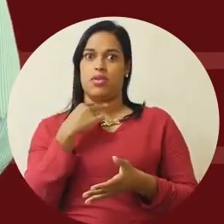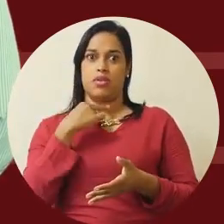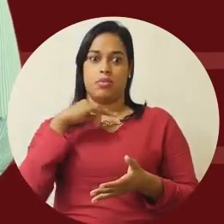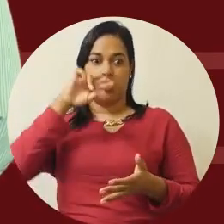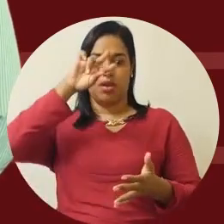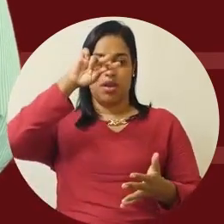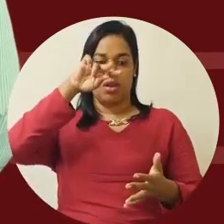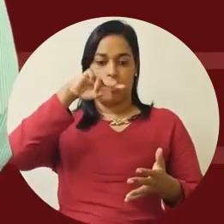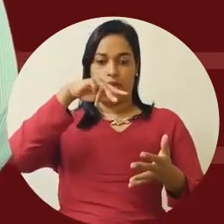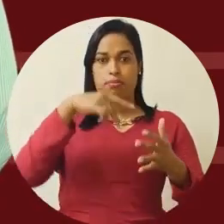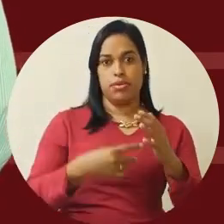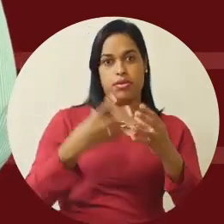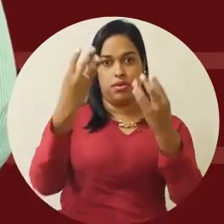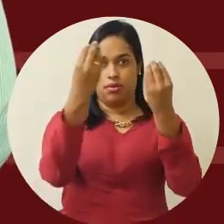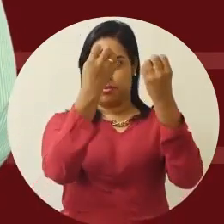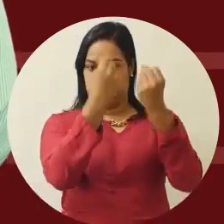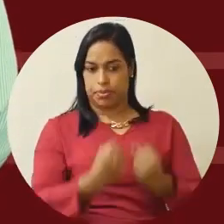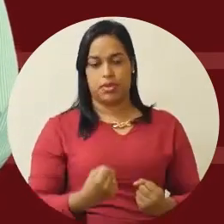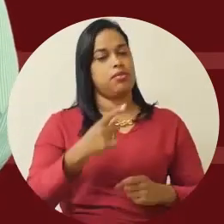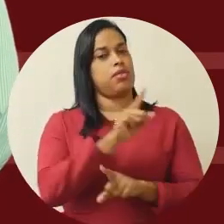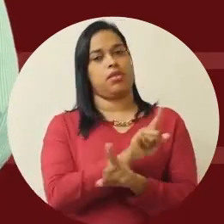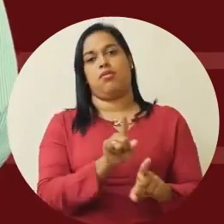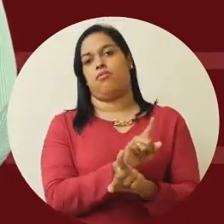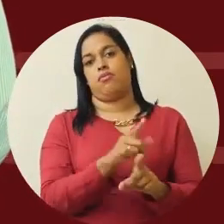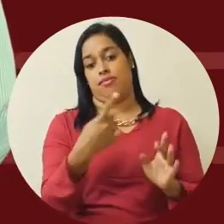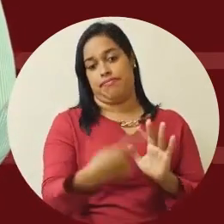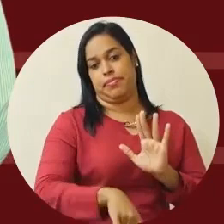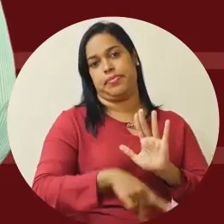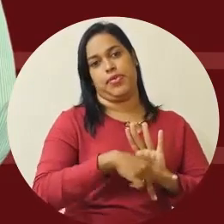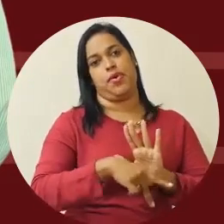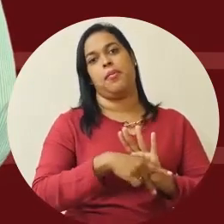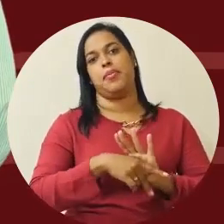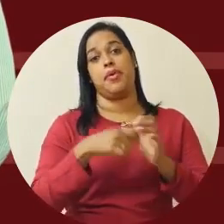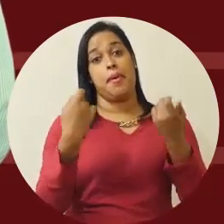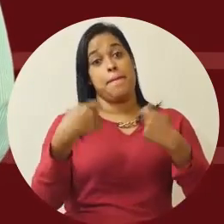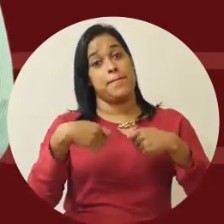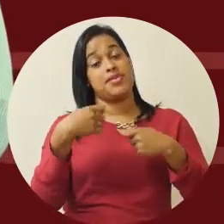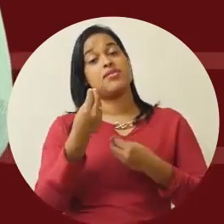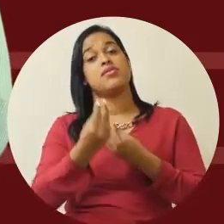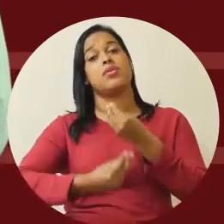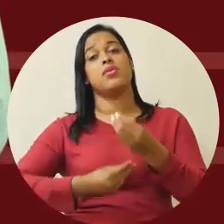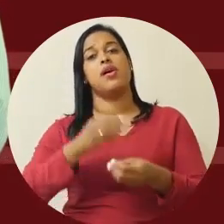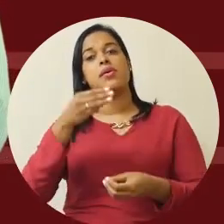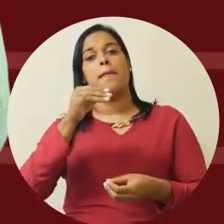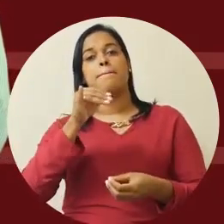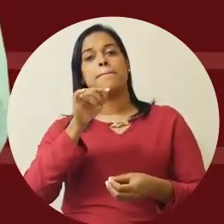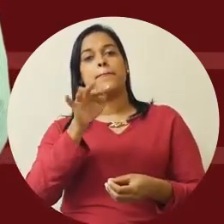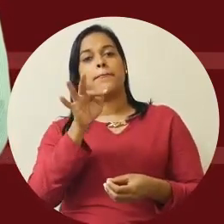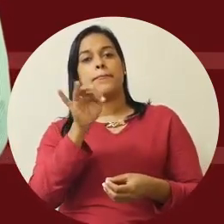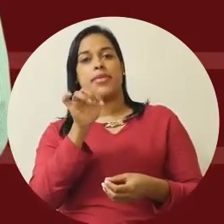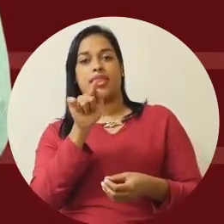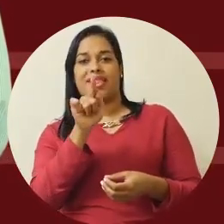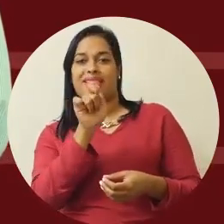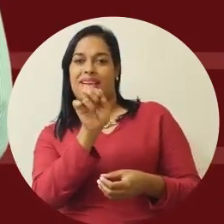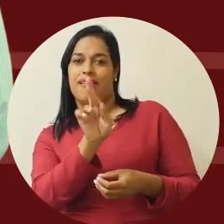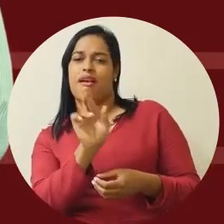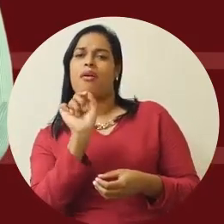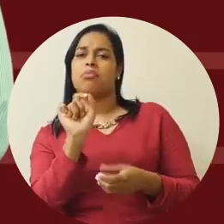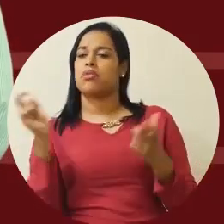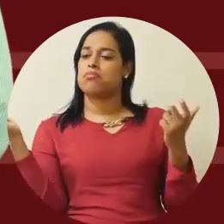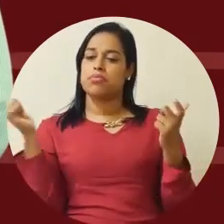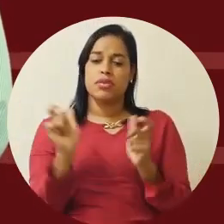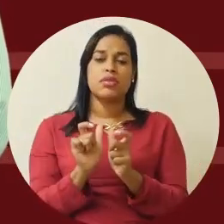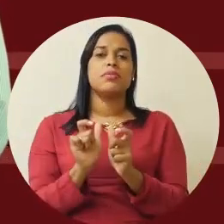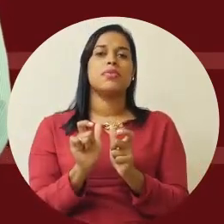solo não podem ser desmontados e trazendo ao sol nesse caso eu vou tentar muito galaz o que mitiga é diminuir é